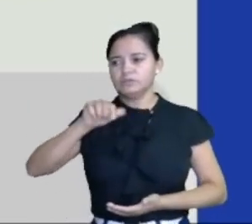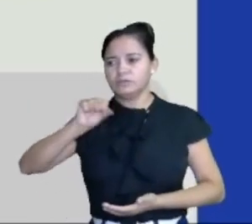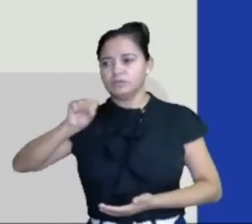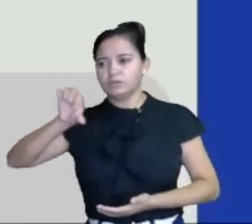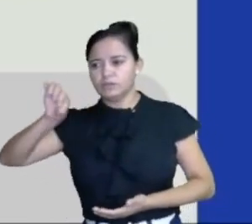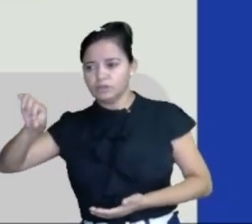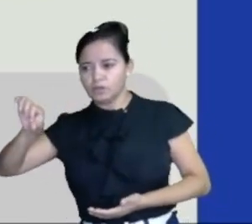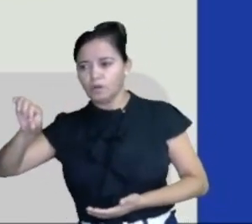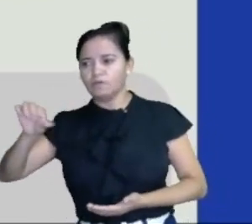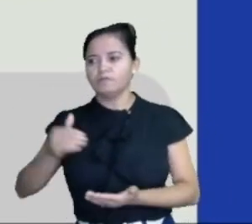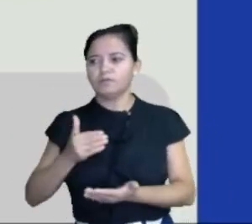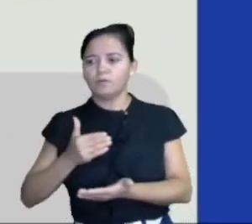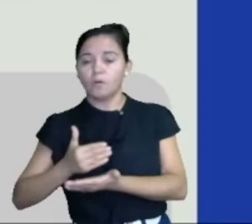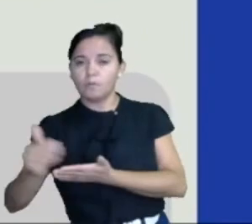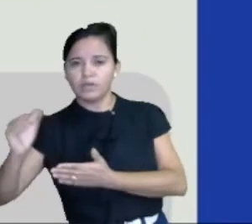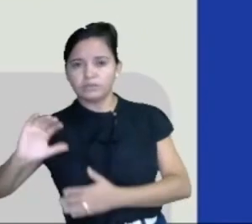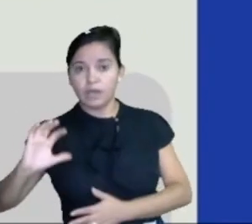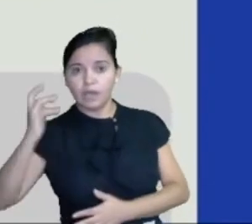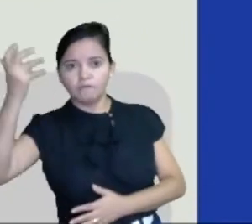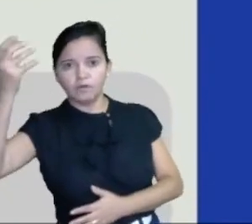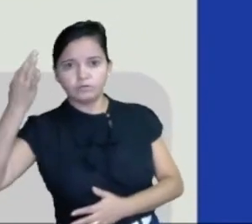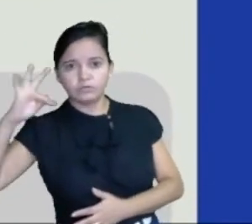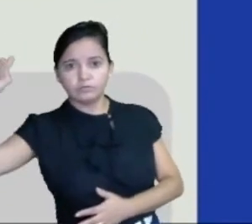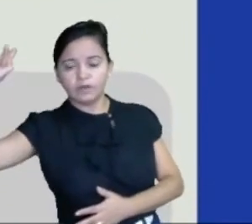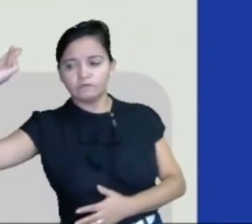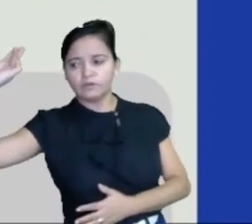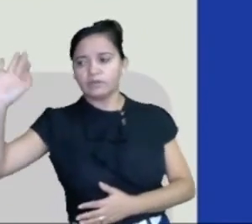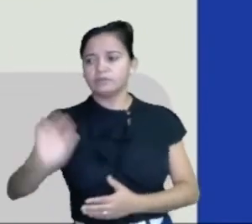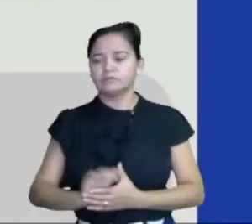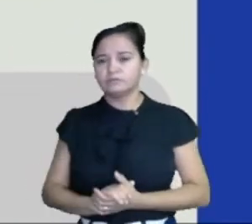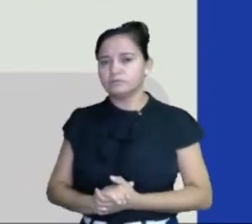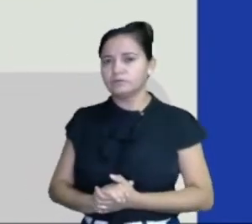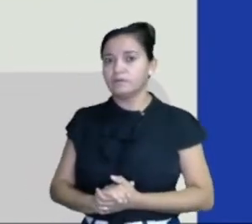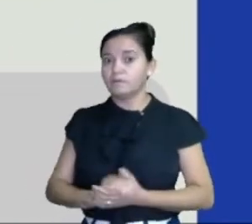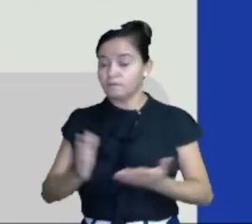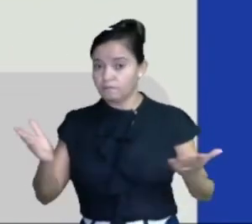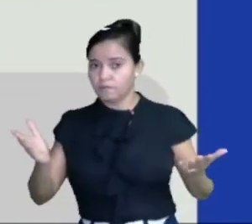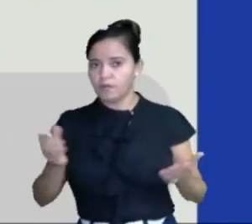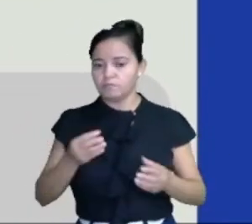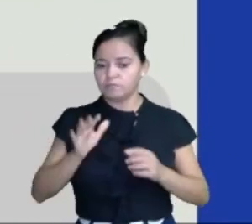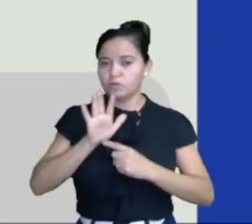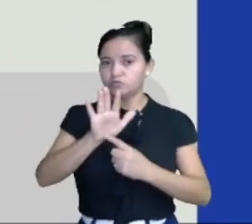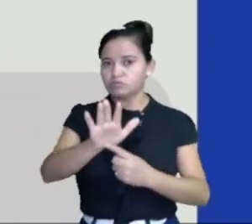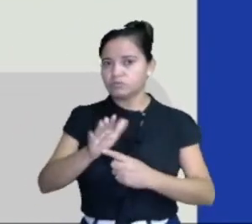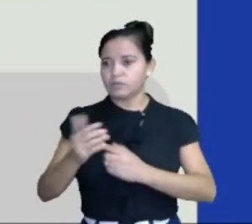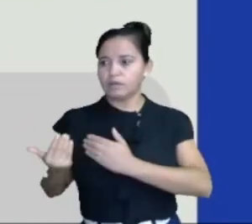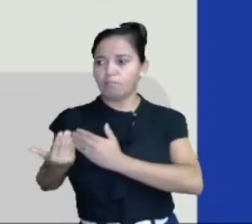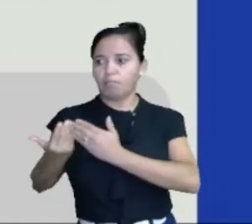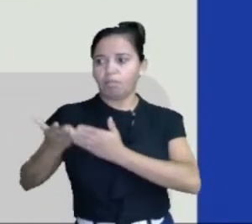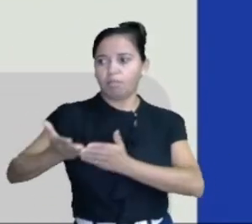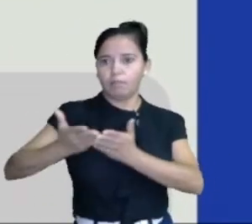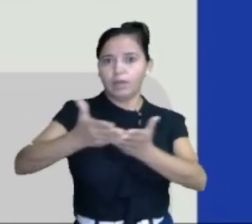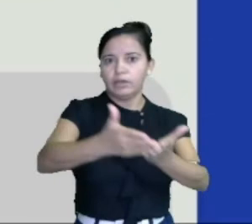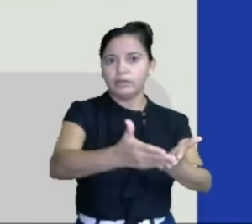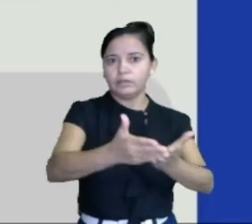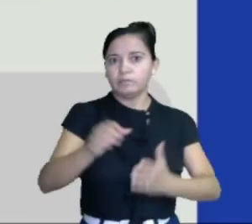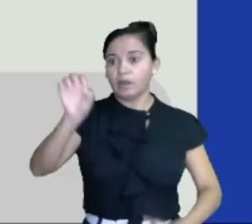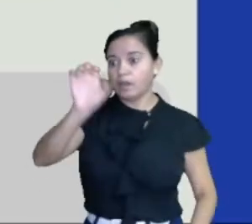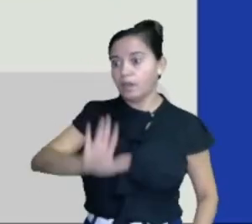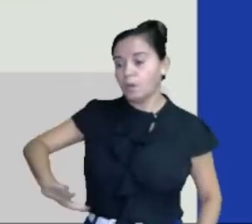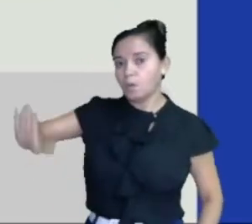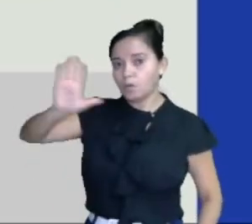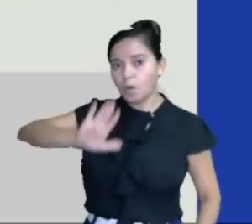Francesa. Esse período vai marcar as viagens de expansão marítima, onde a Europa, não apenas